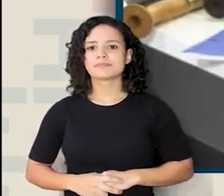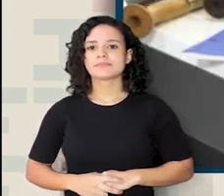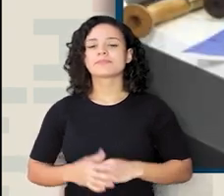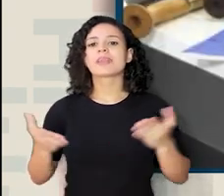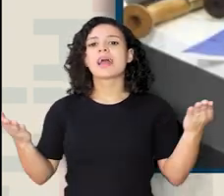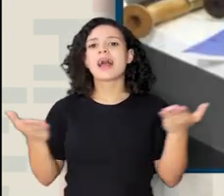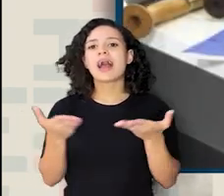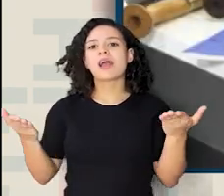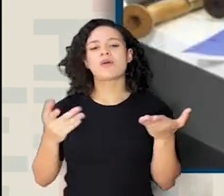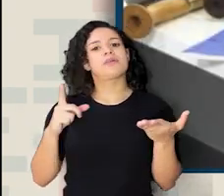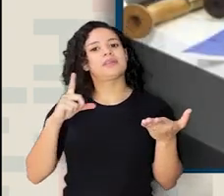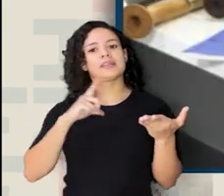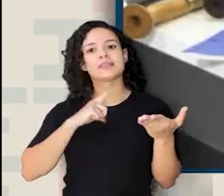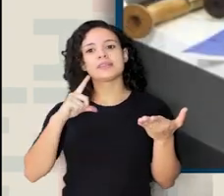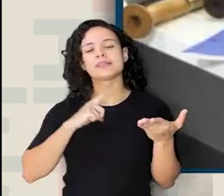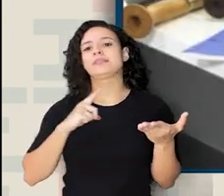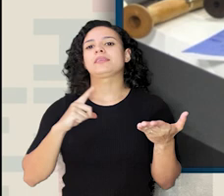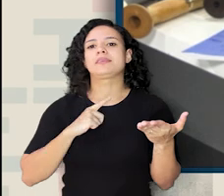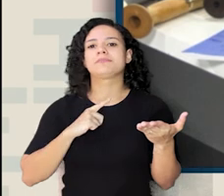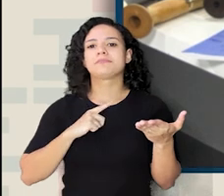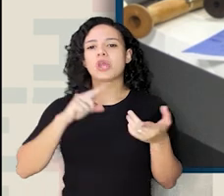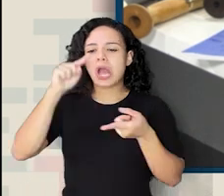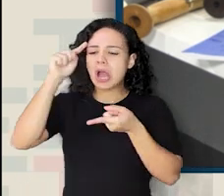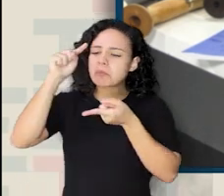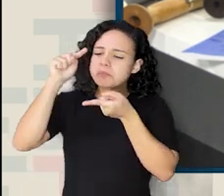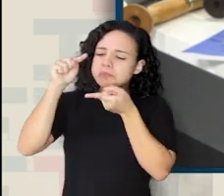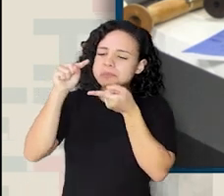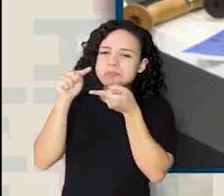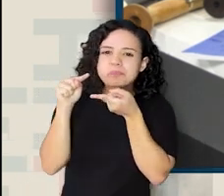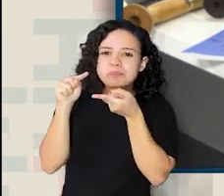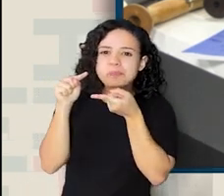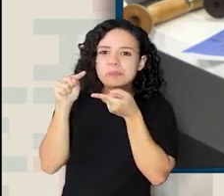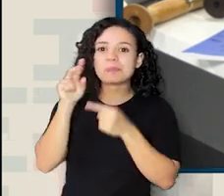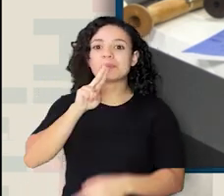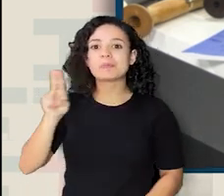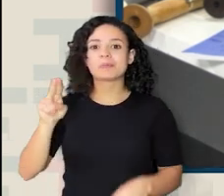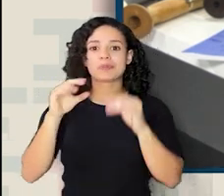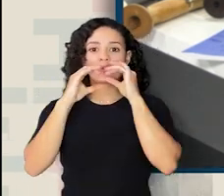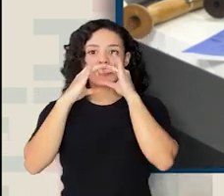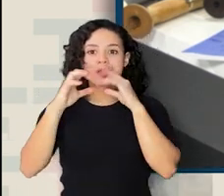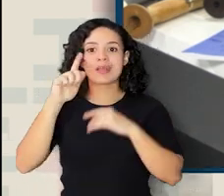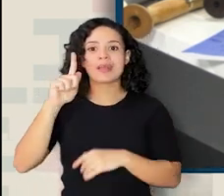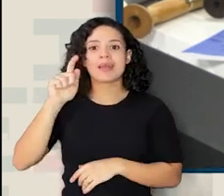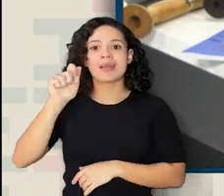E temos a caçulinha da turma, né? Que é a flauta